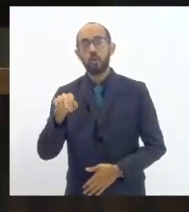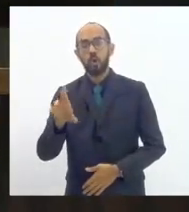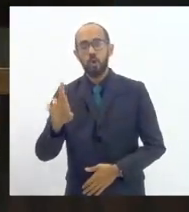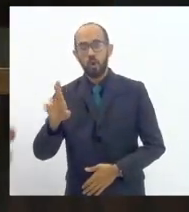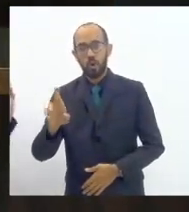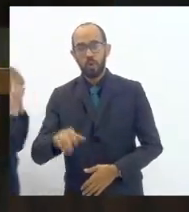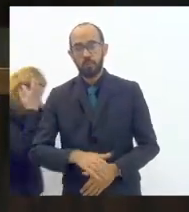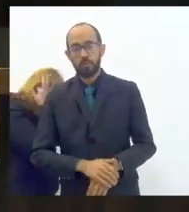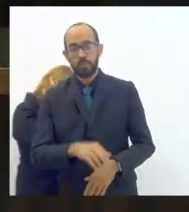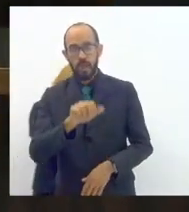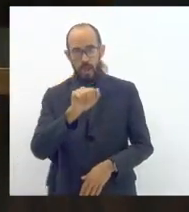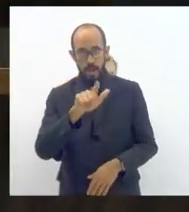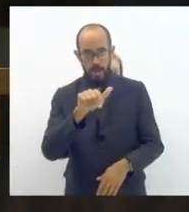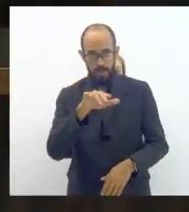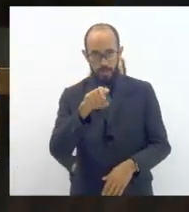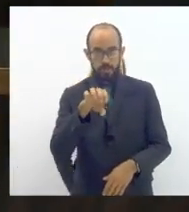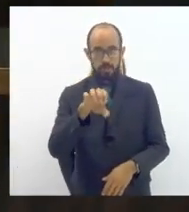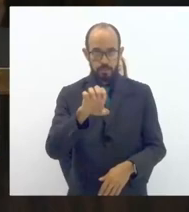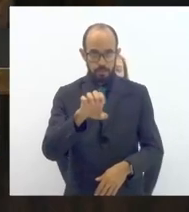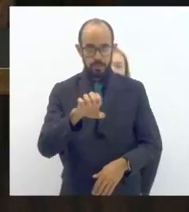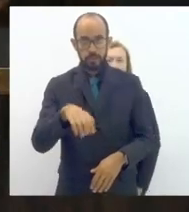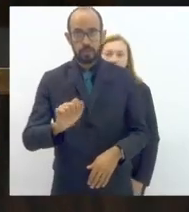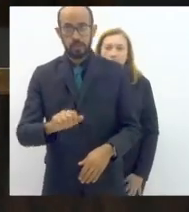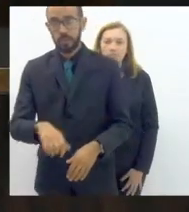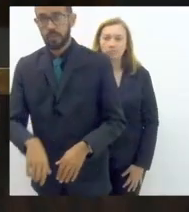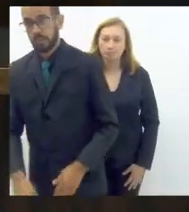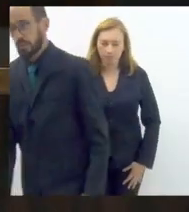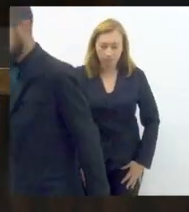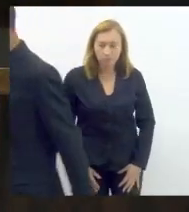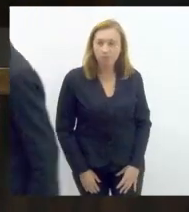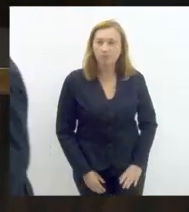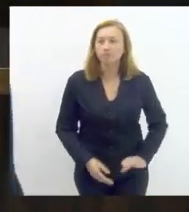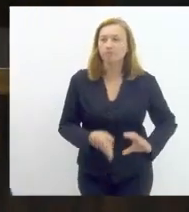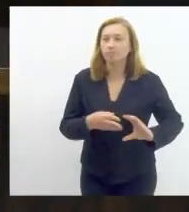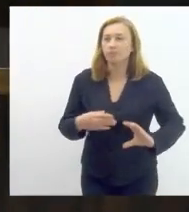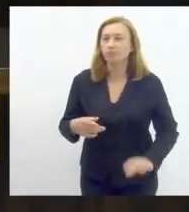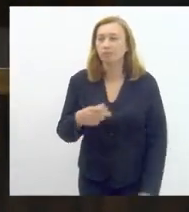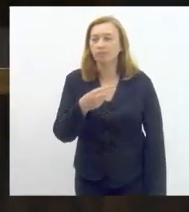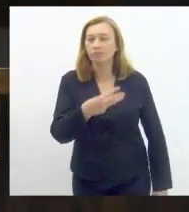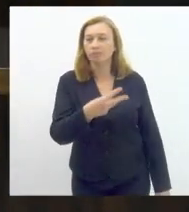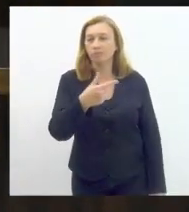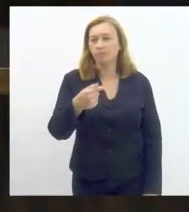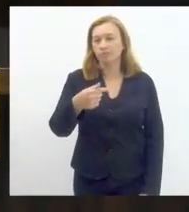Alice Regina Costa, diretora do CIEP 379, Raul Seixas.